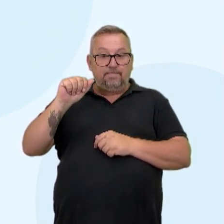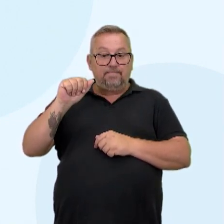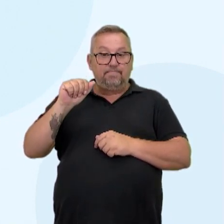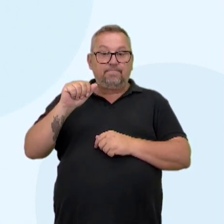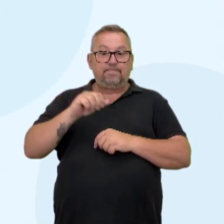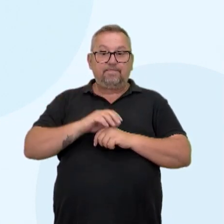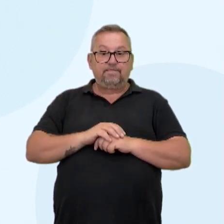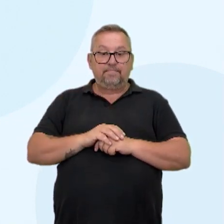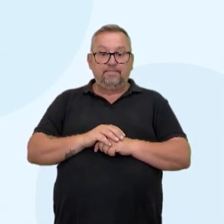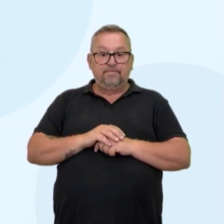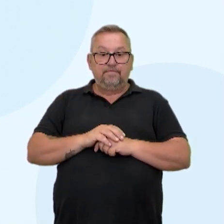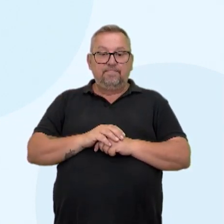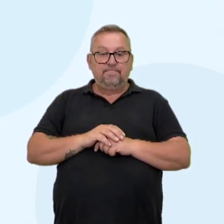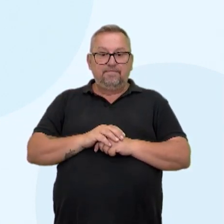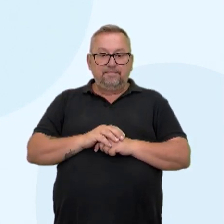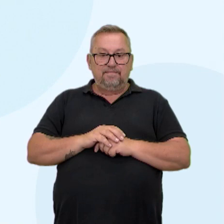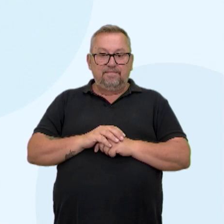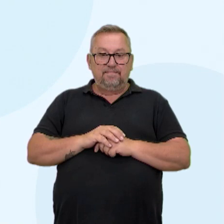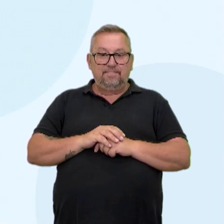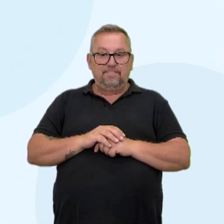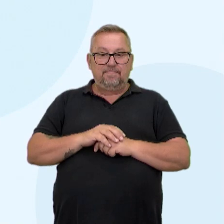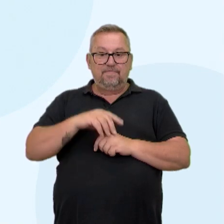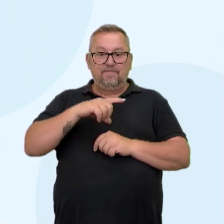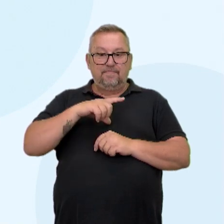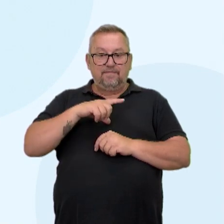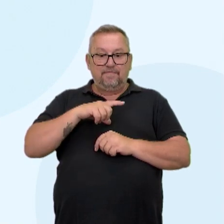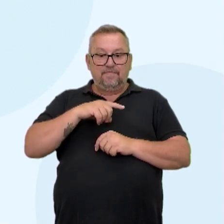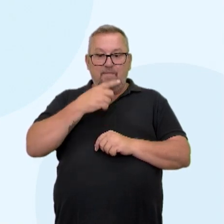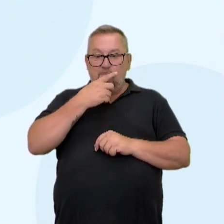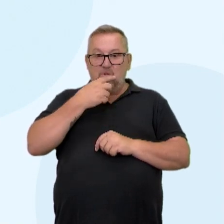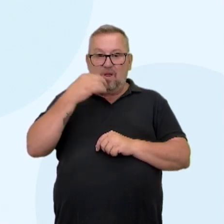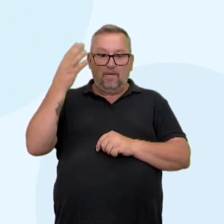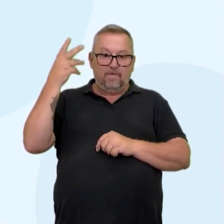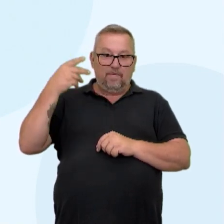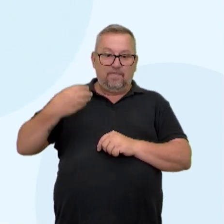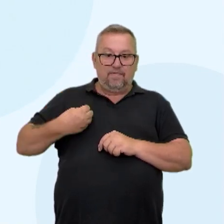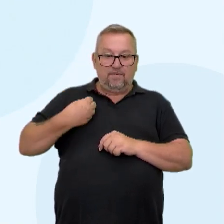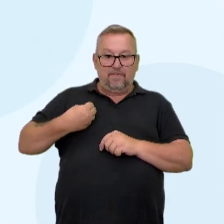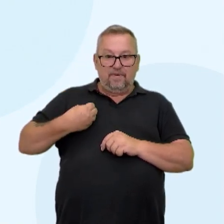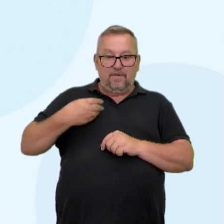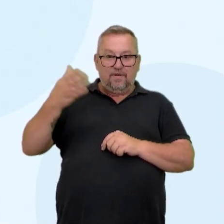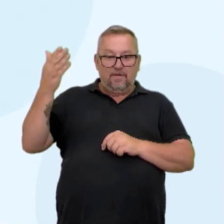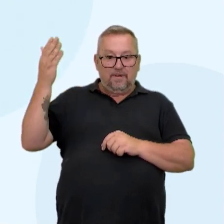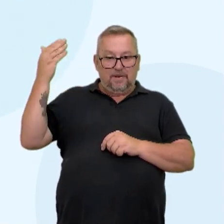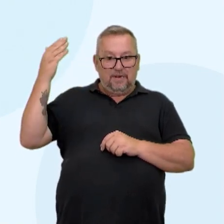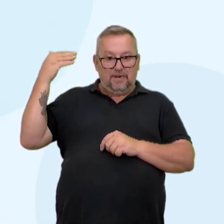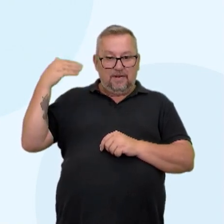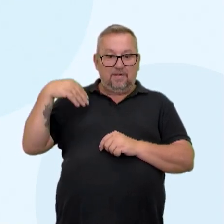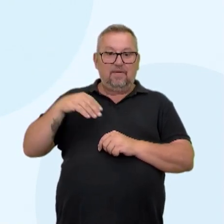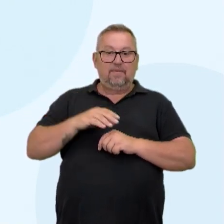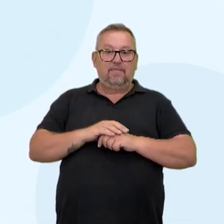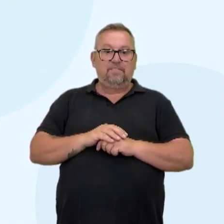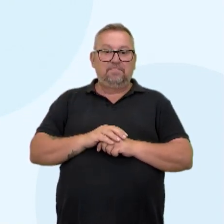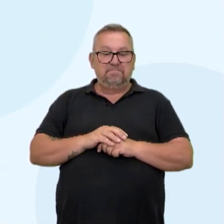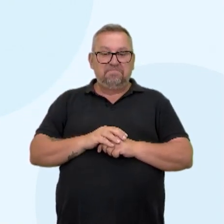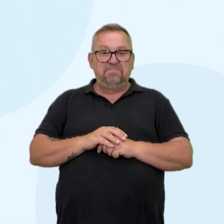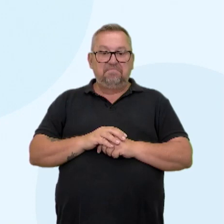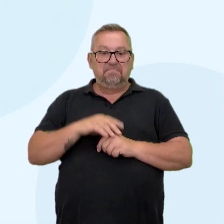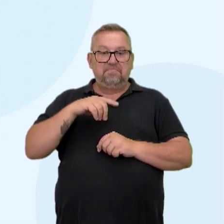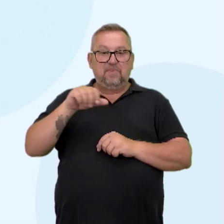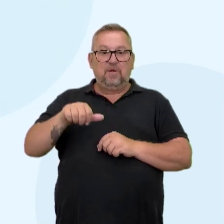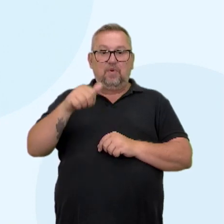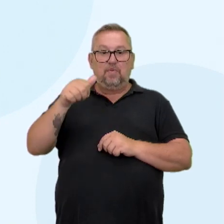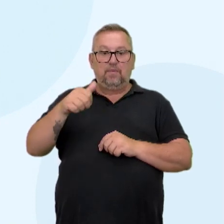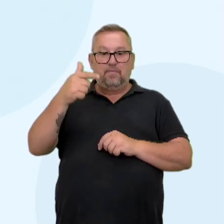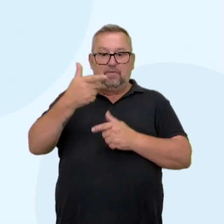Então são seres aí que viveram aí na fase aí do Paleozoico. Aliás, foram os primeiros